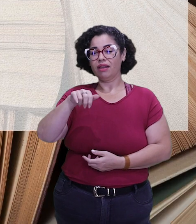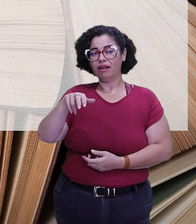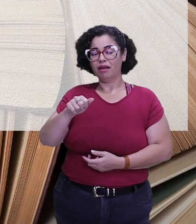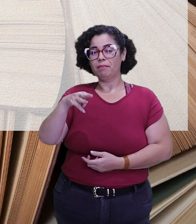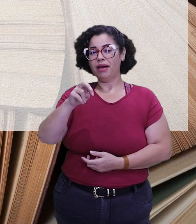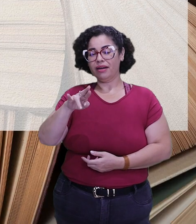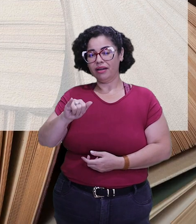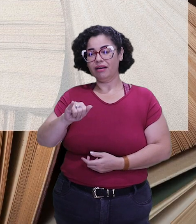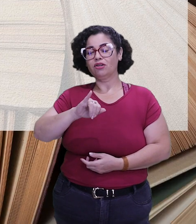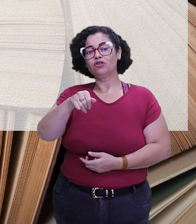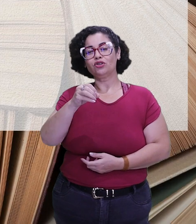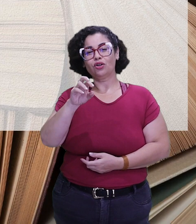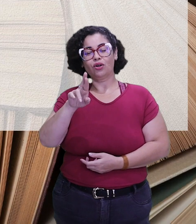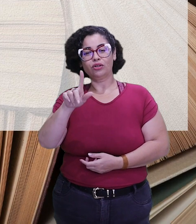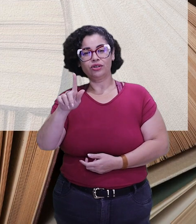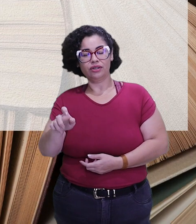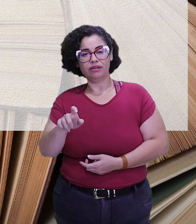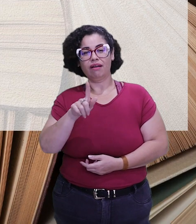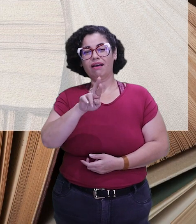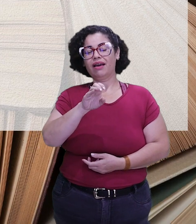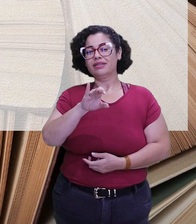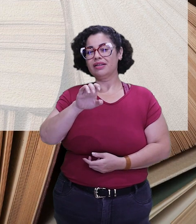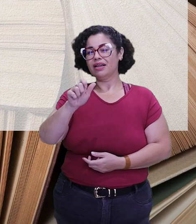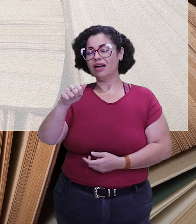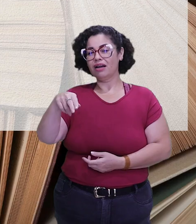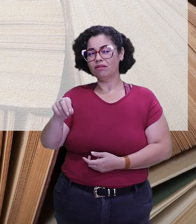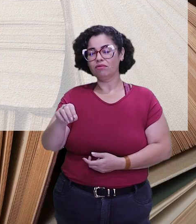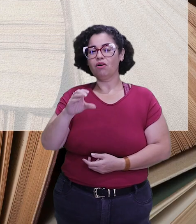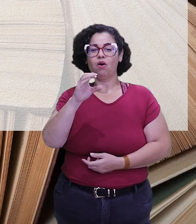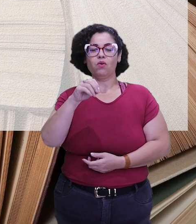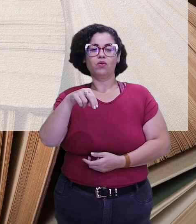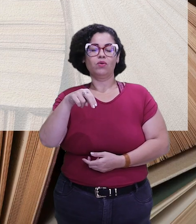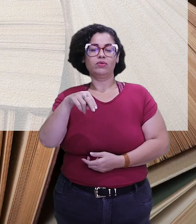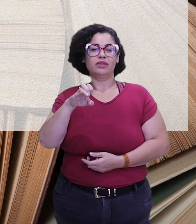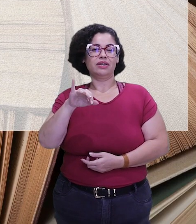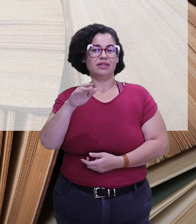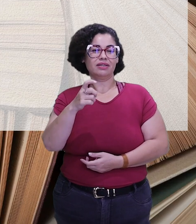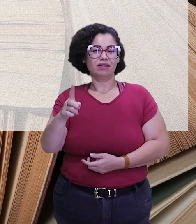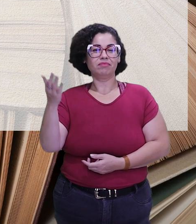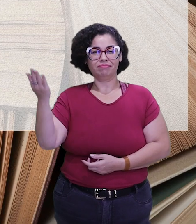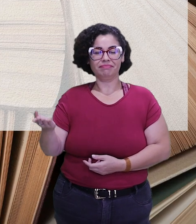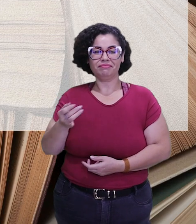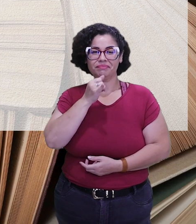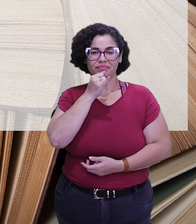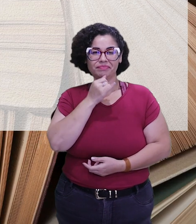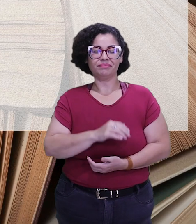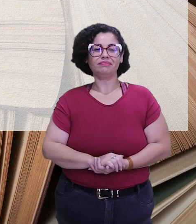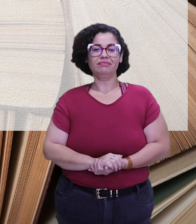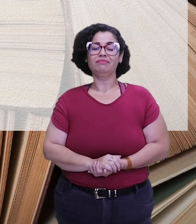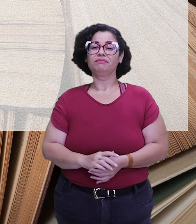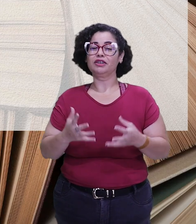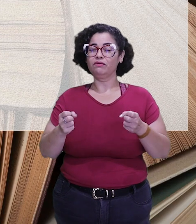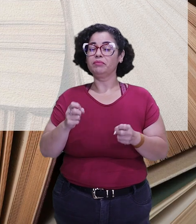Jesus, Jorge Amado, Graciliano Ramos e Conceição Evaristo, por exemplo. Vamos ler